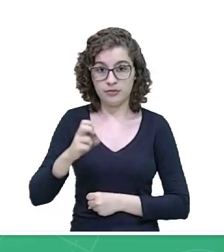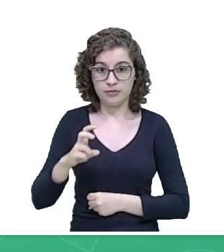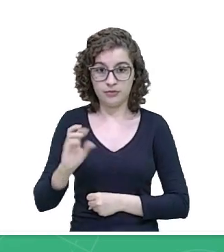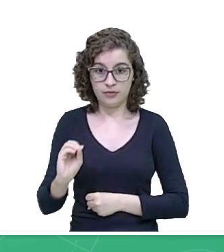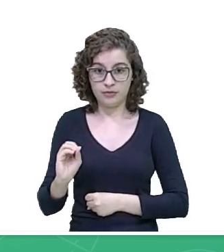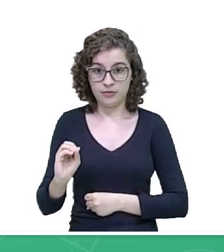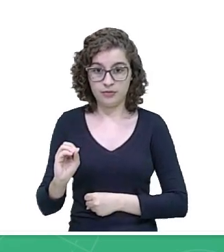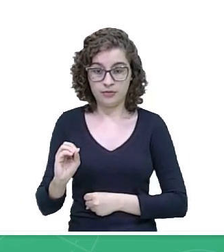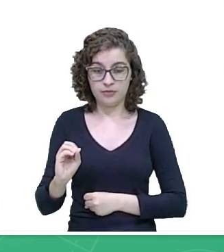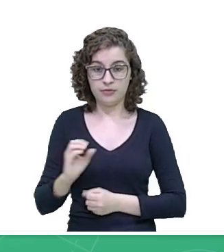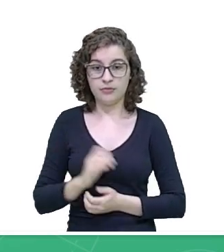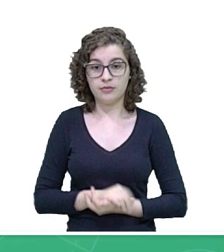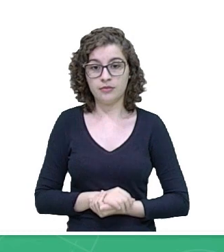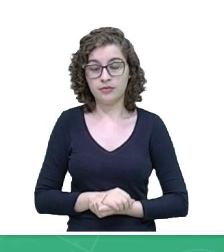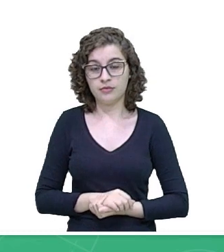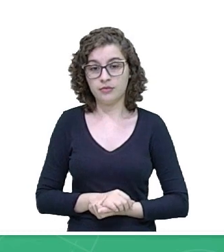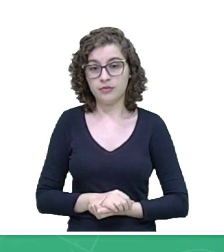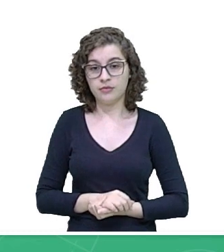150